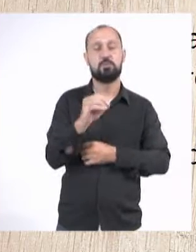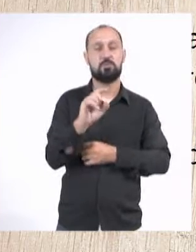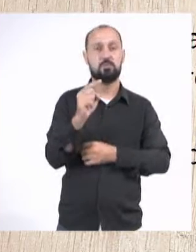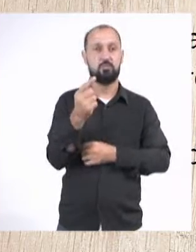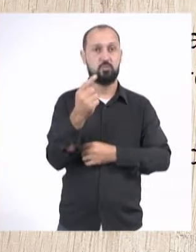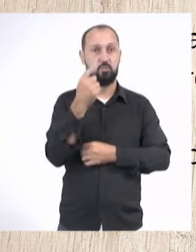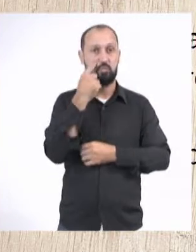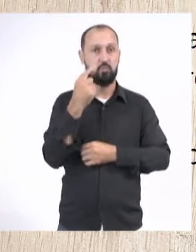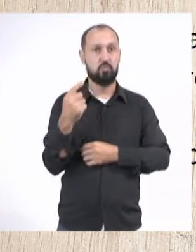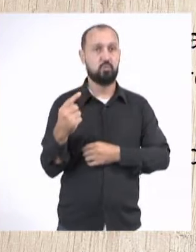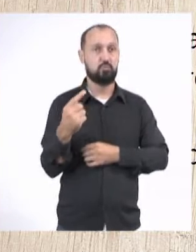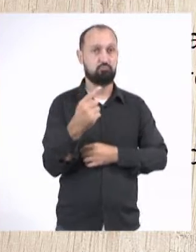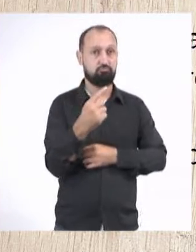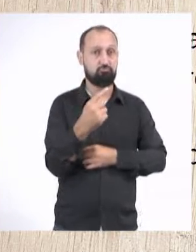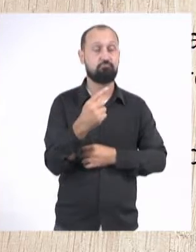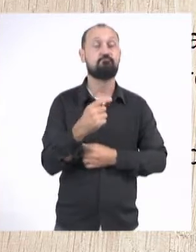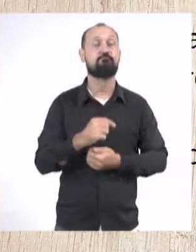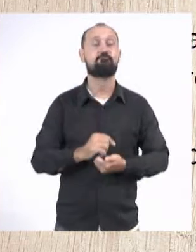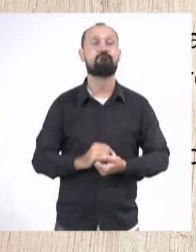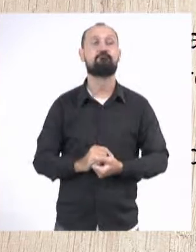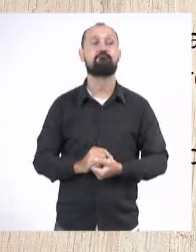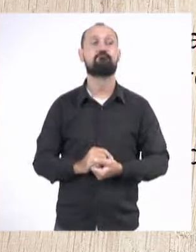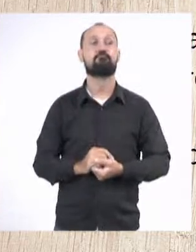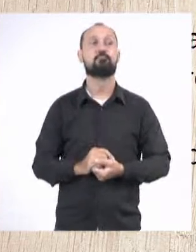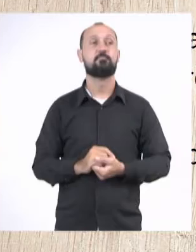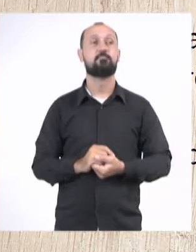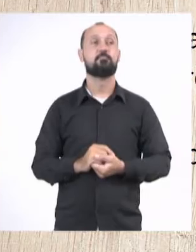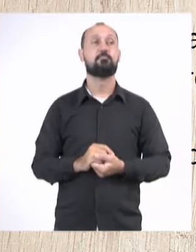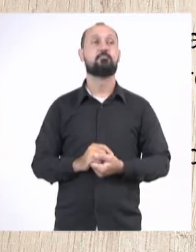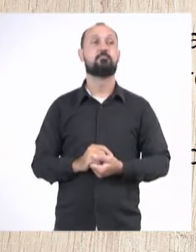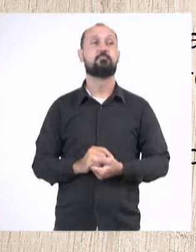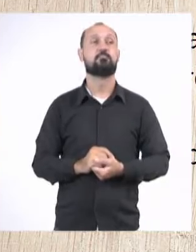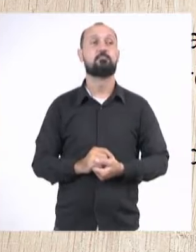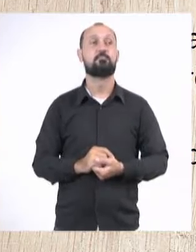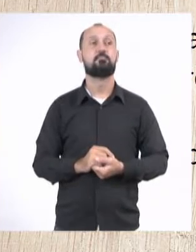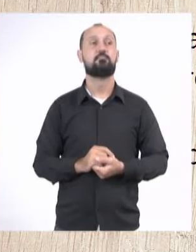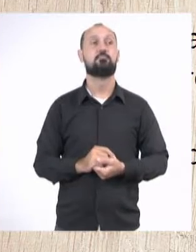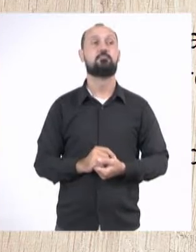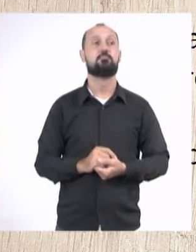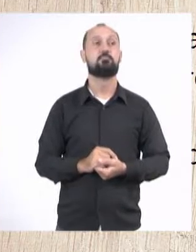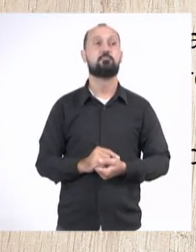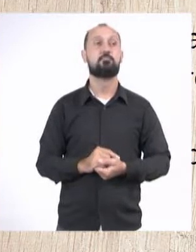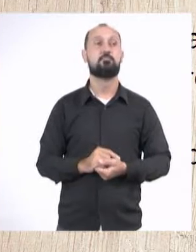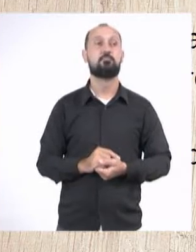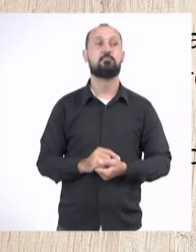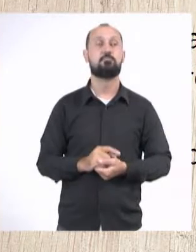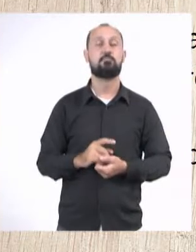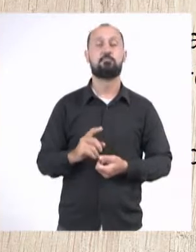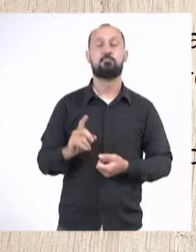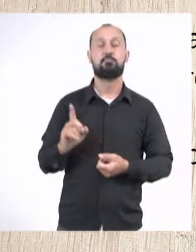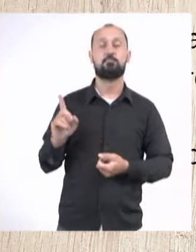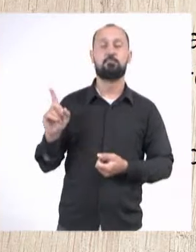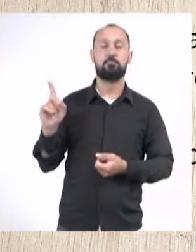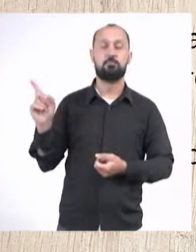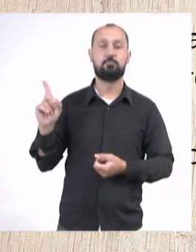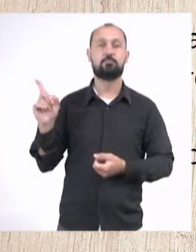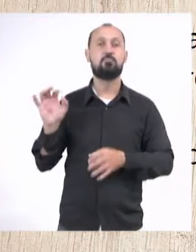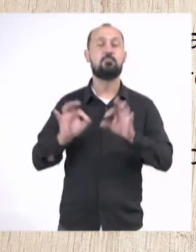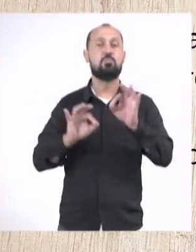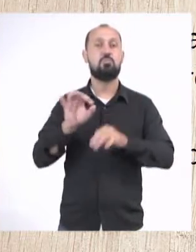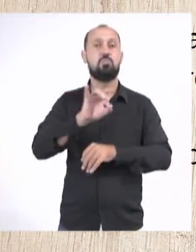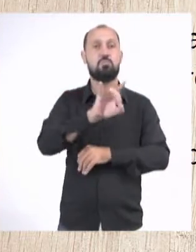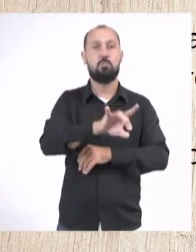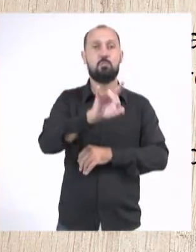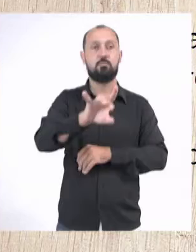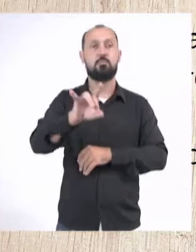de 19 de dezembro de 2003, e a parte que o FECOP é aplicado, que